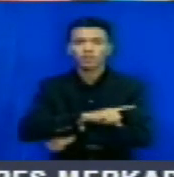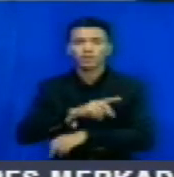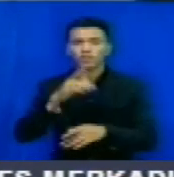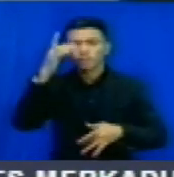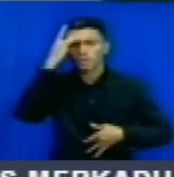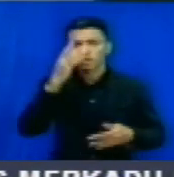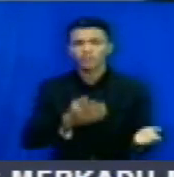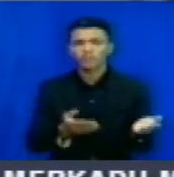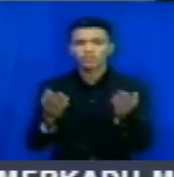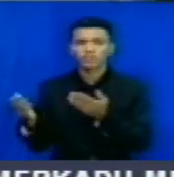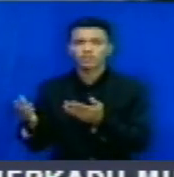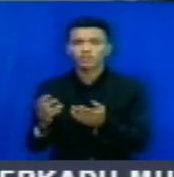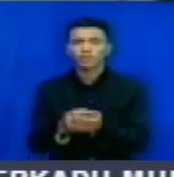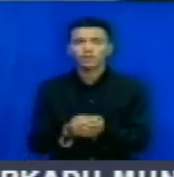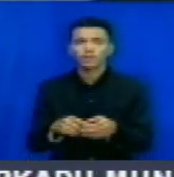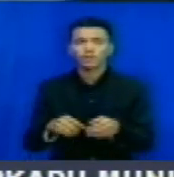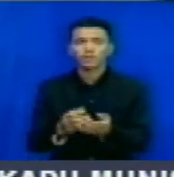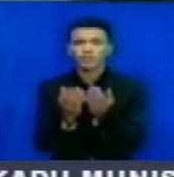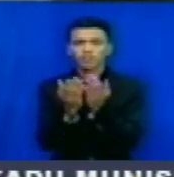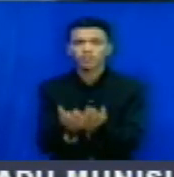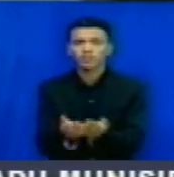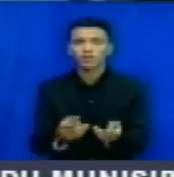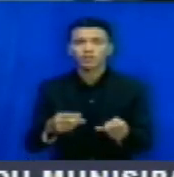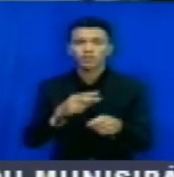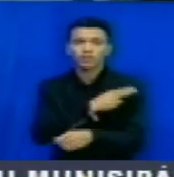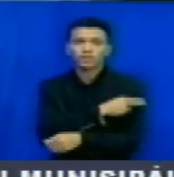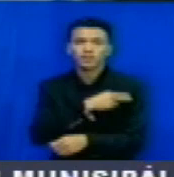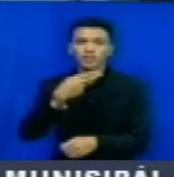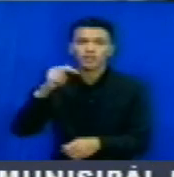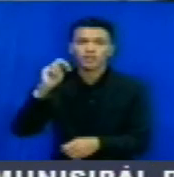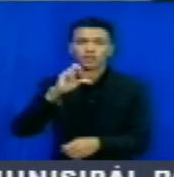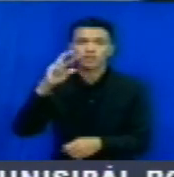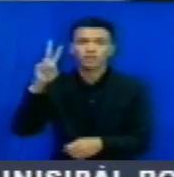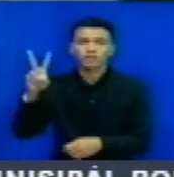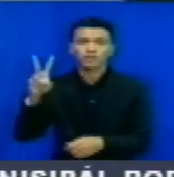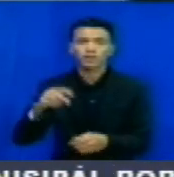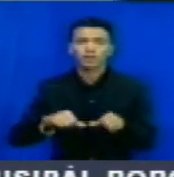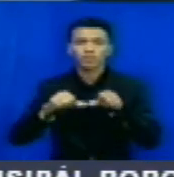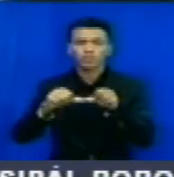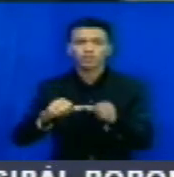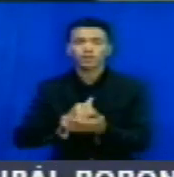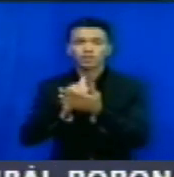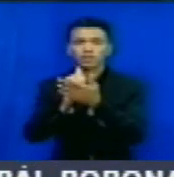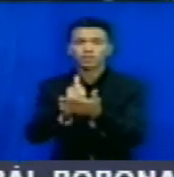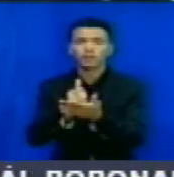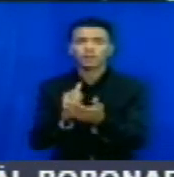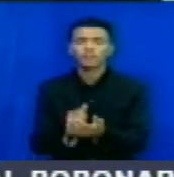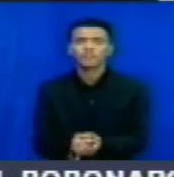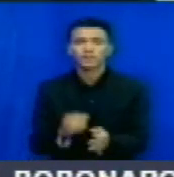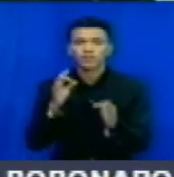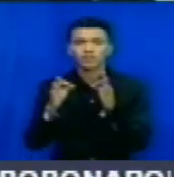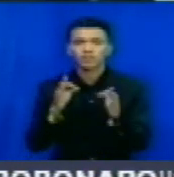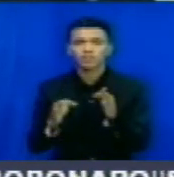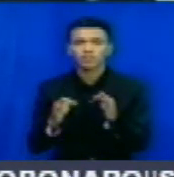insano lurecim ou condição grave para Hospital Nacional Guido Valadares onde continua tratamento intensivo. Além de